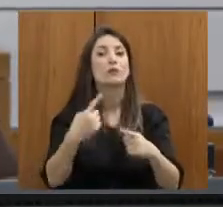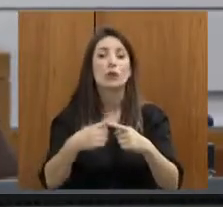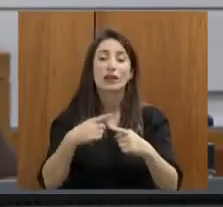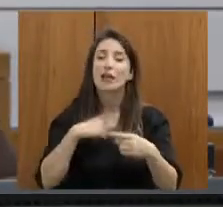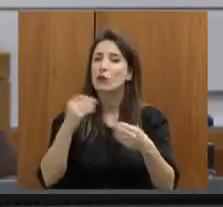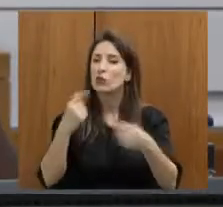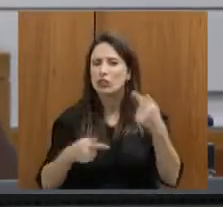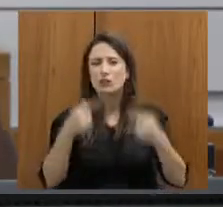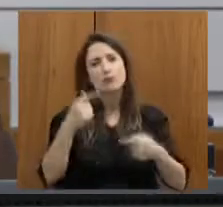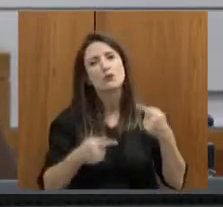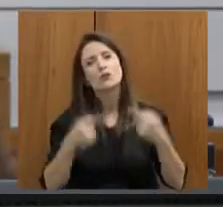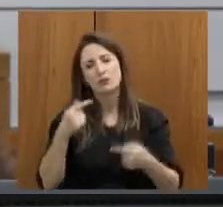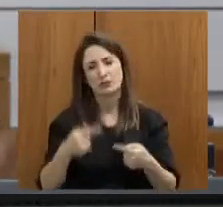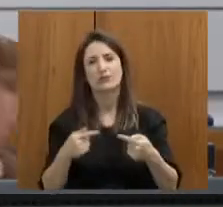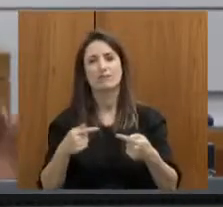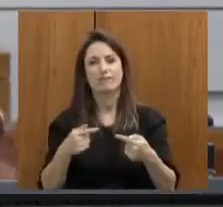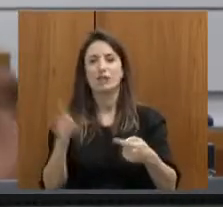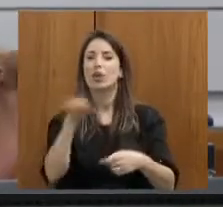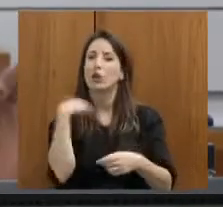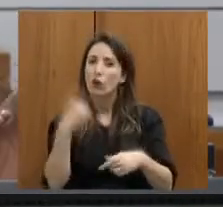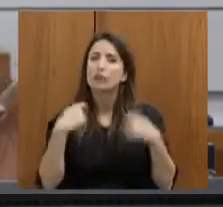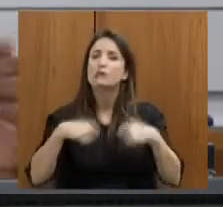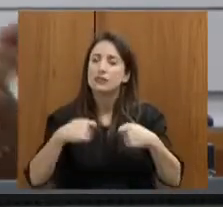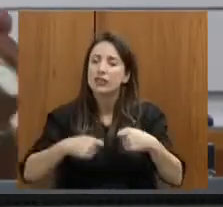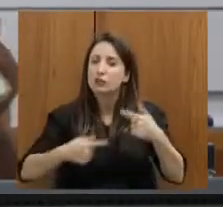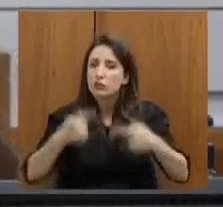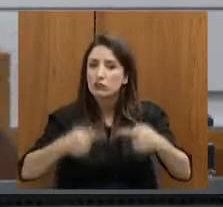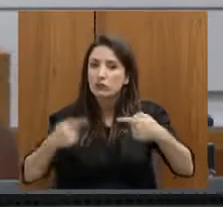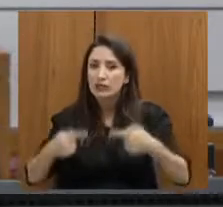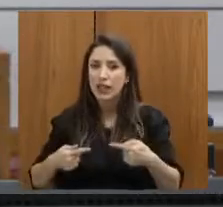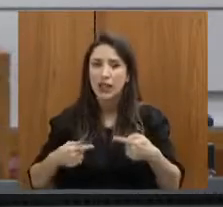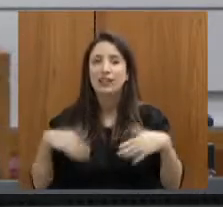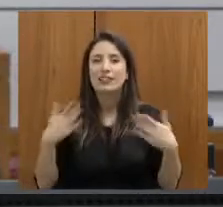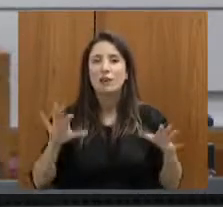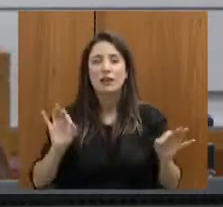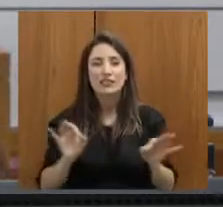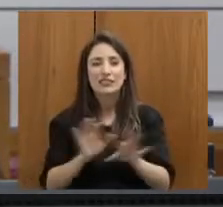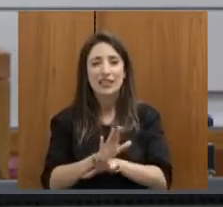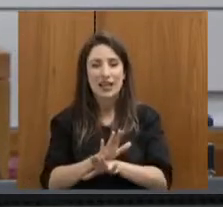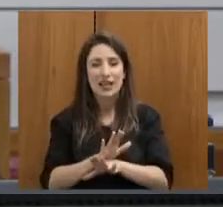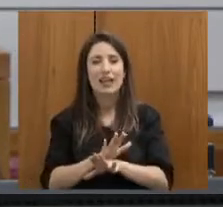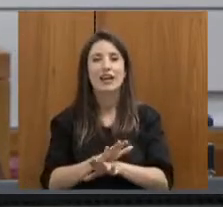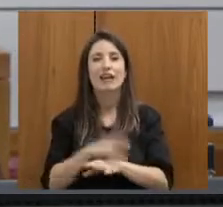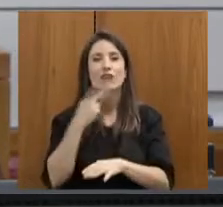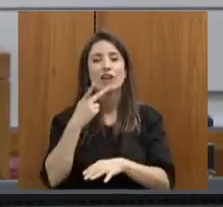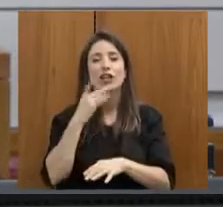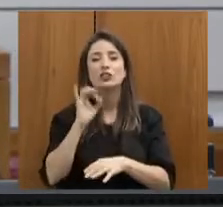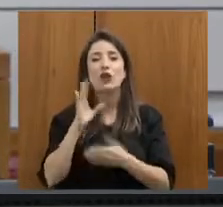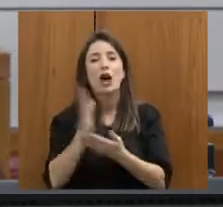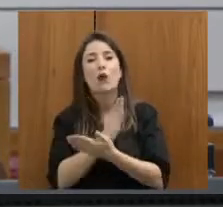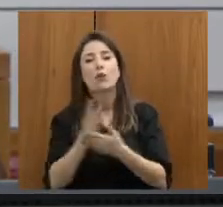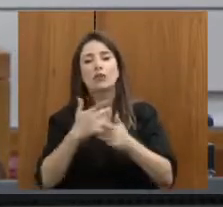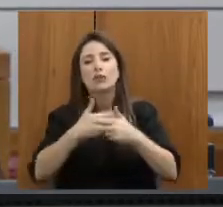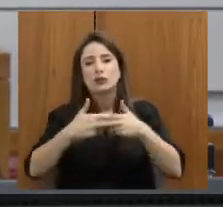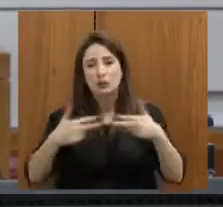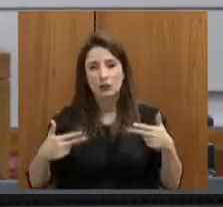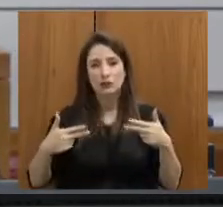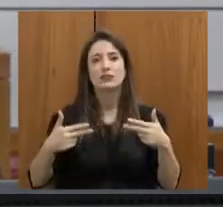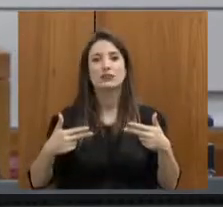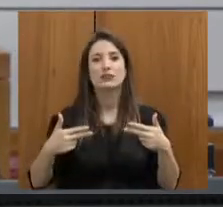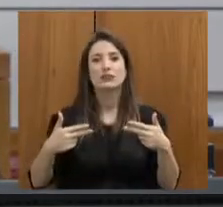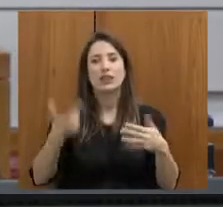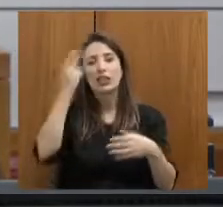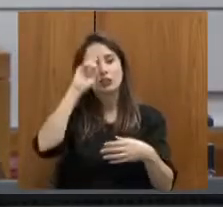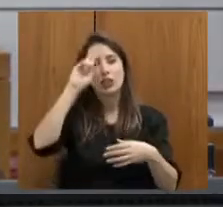disputa então nós temos que disputar E aí para encerrar eu vou só citar aqui algumas coisas que a